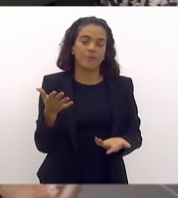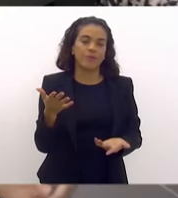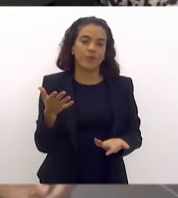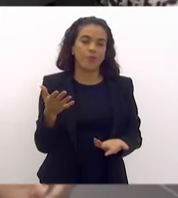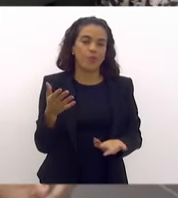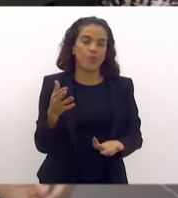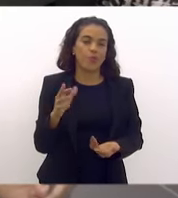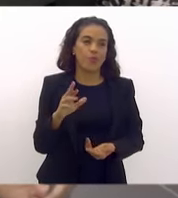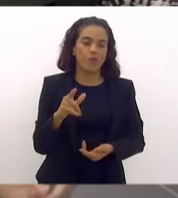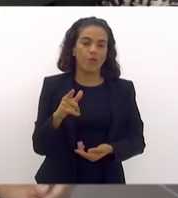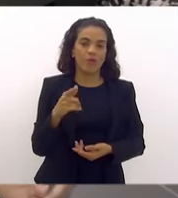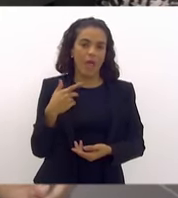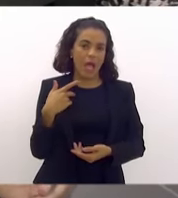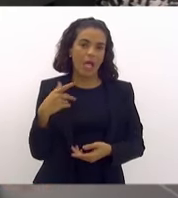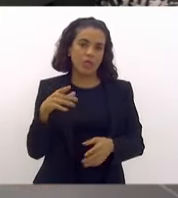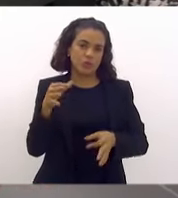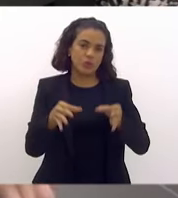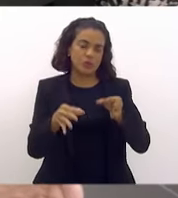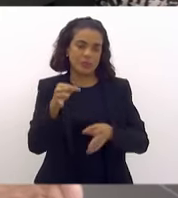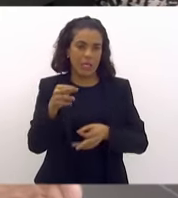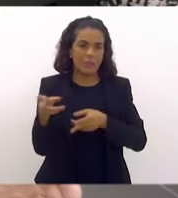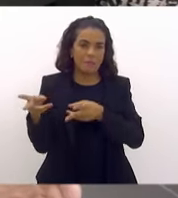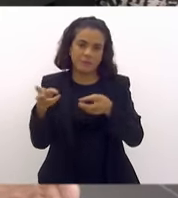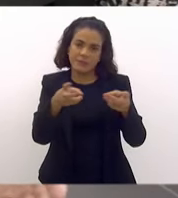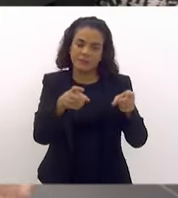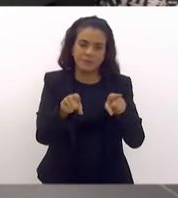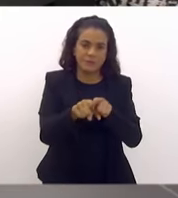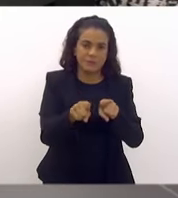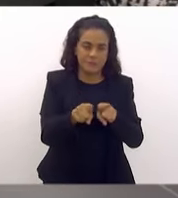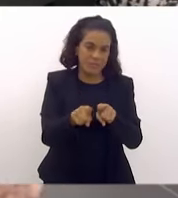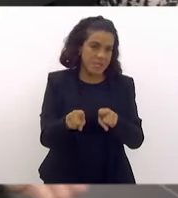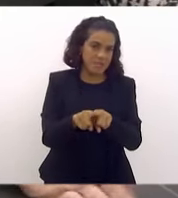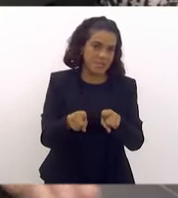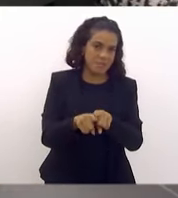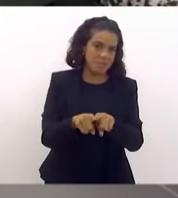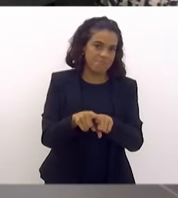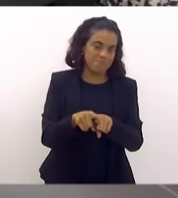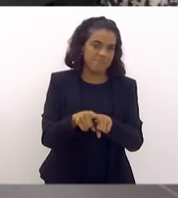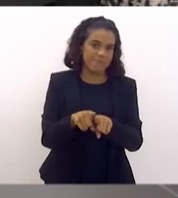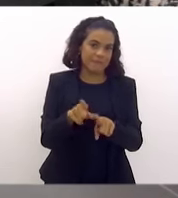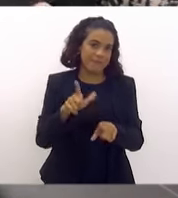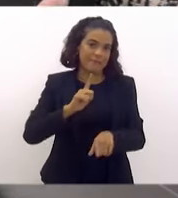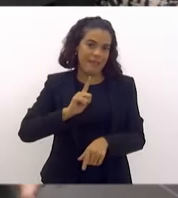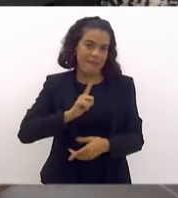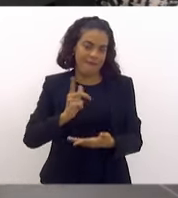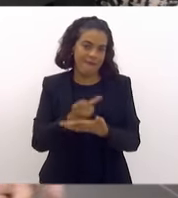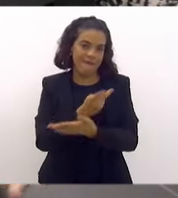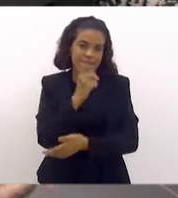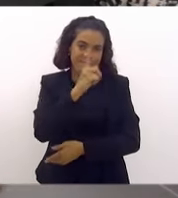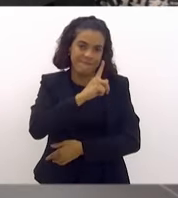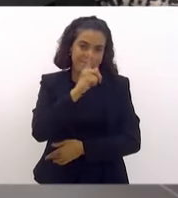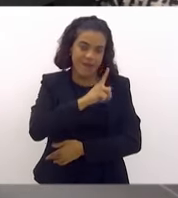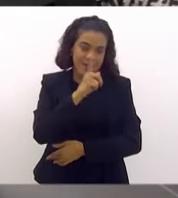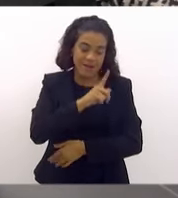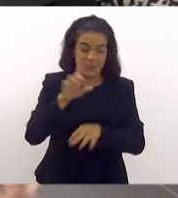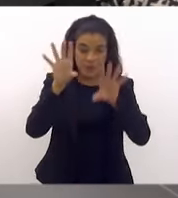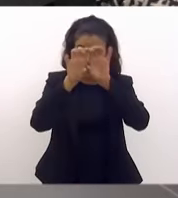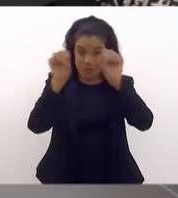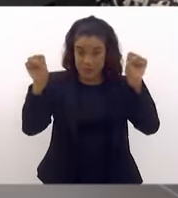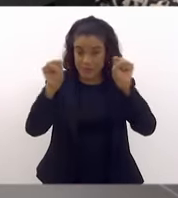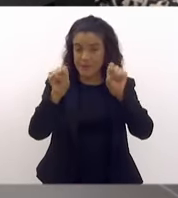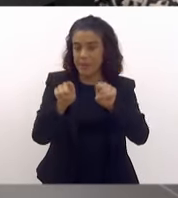Largo da percepção do Poder Judiciário tanto assim que o poder judiciário nos nossos tribunais superiores né ISO mamente o